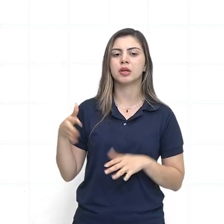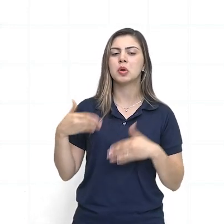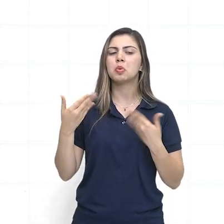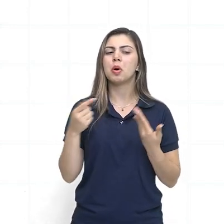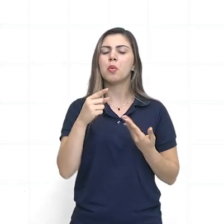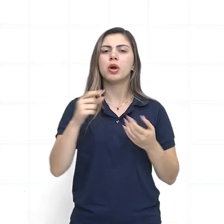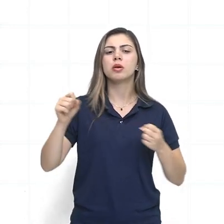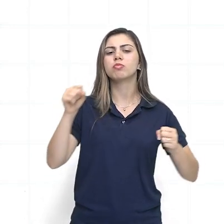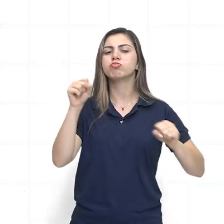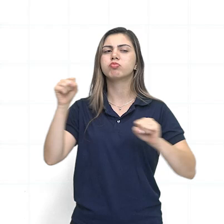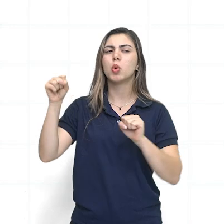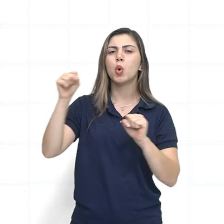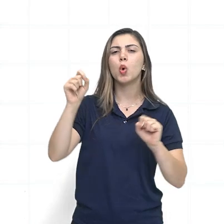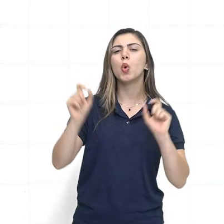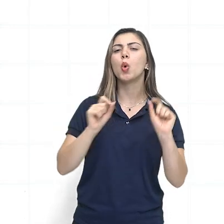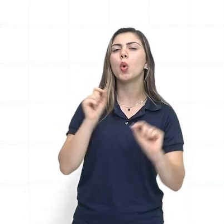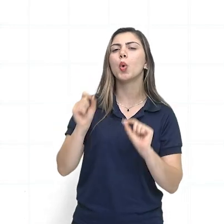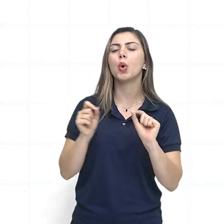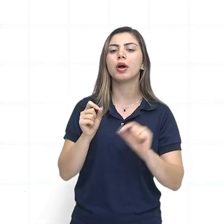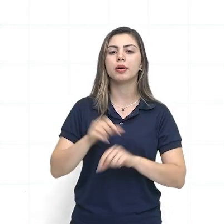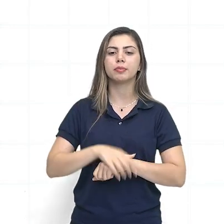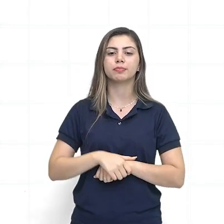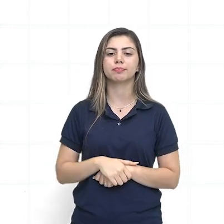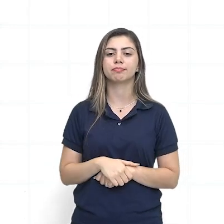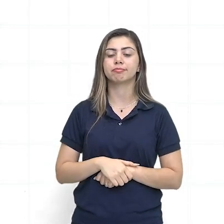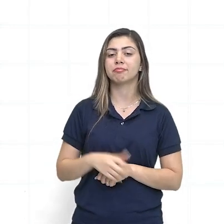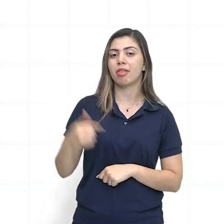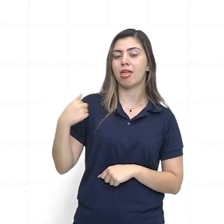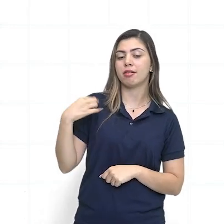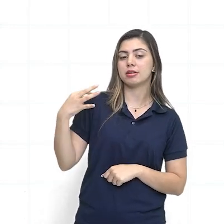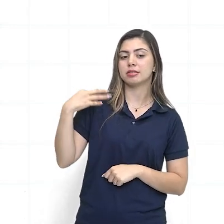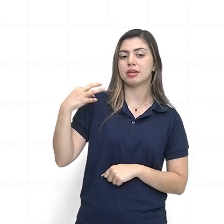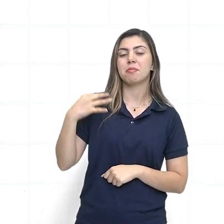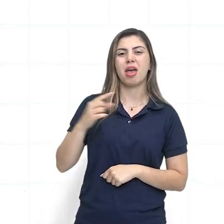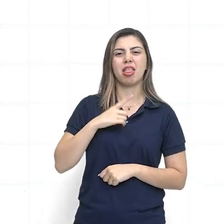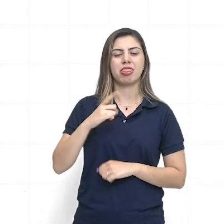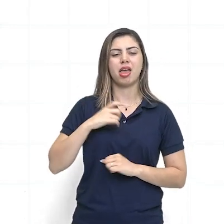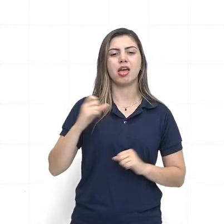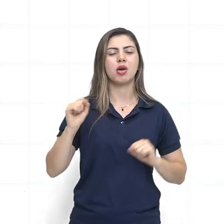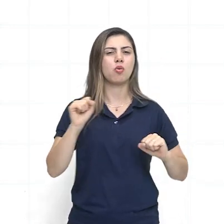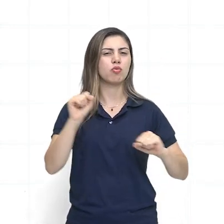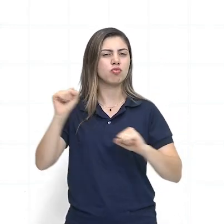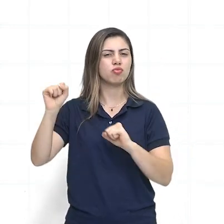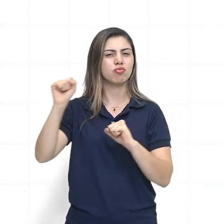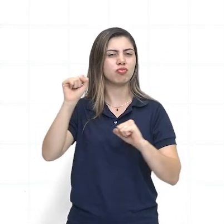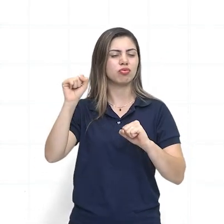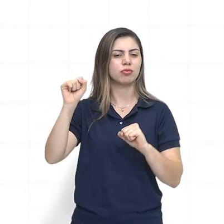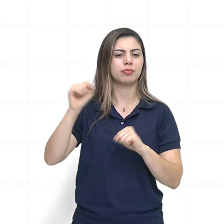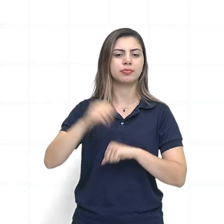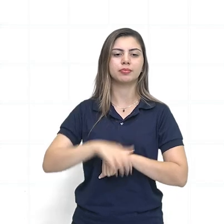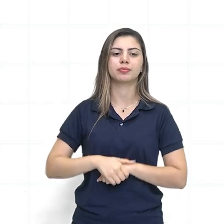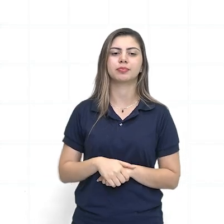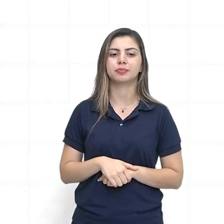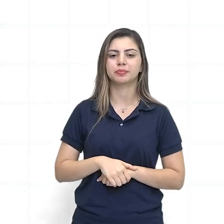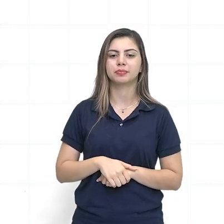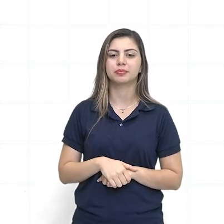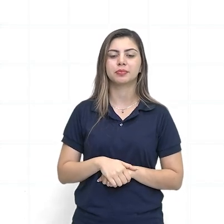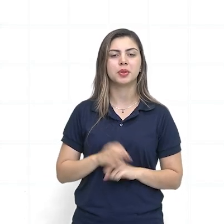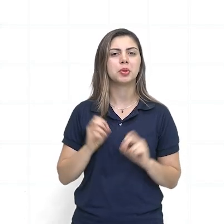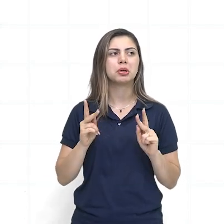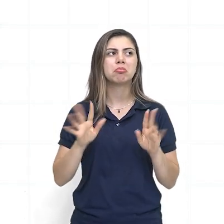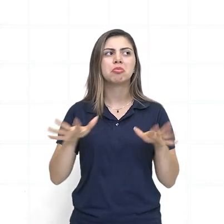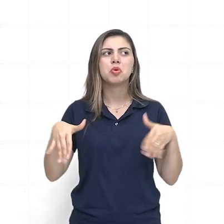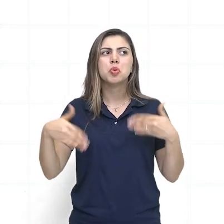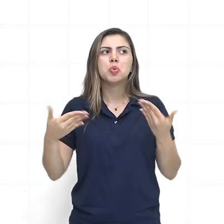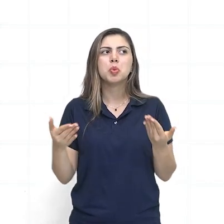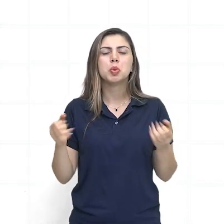superpoder? Né? Está escrito assim: esta camisa tem um superpoder. Ok. Mas